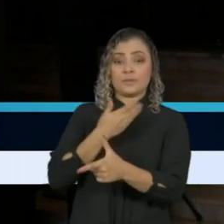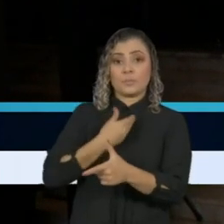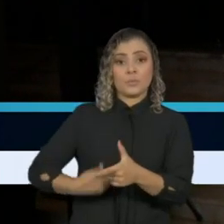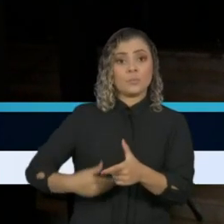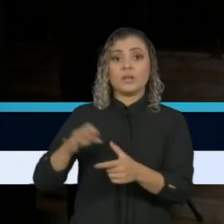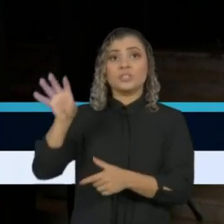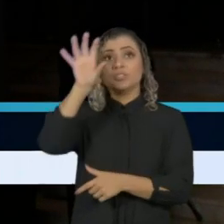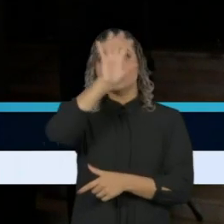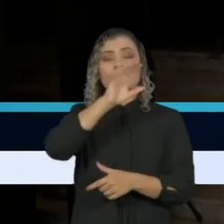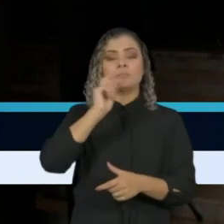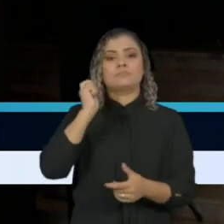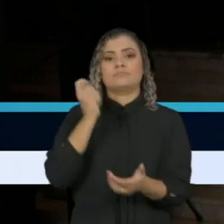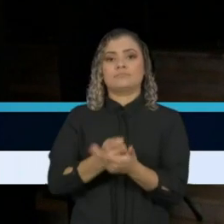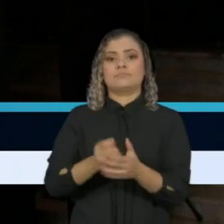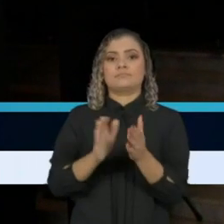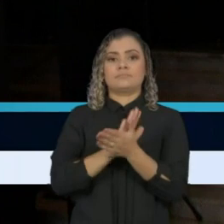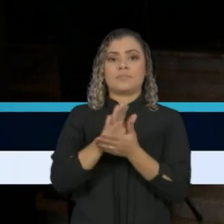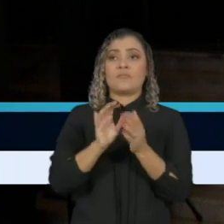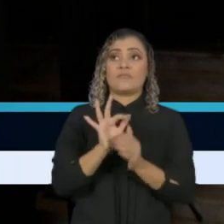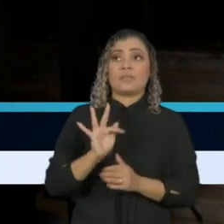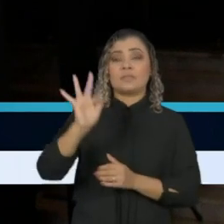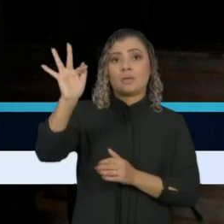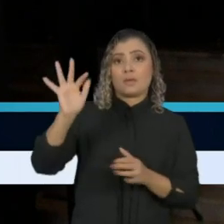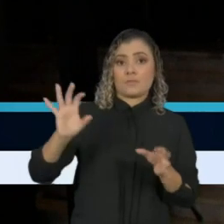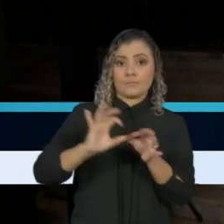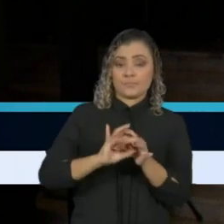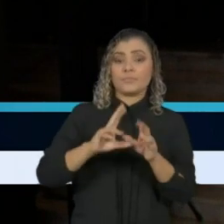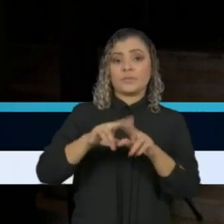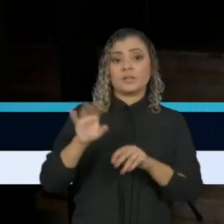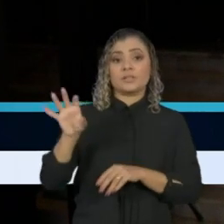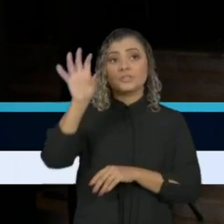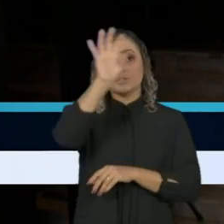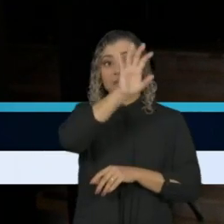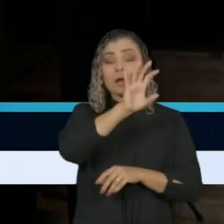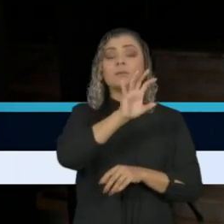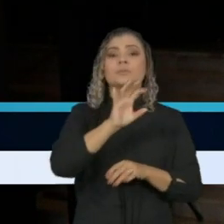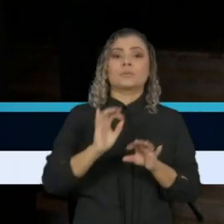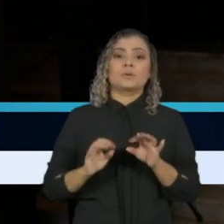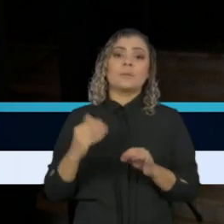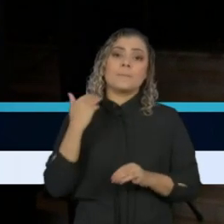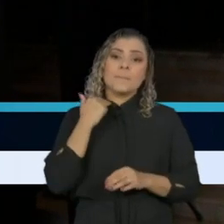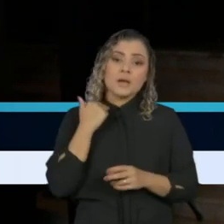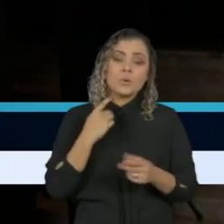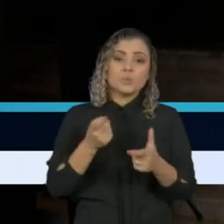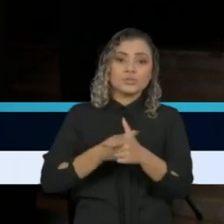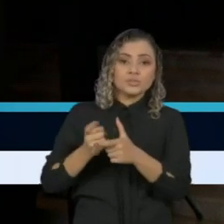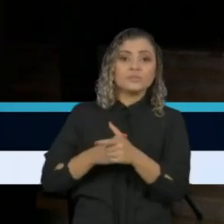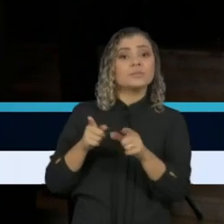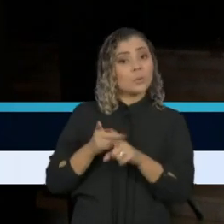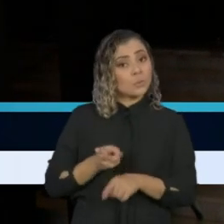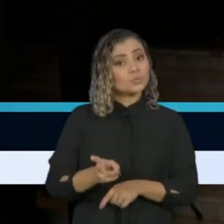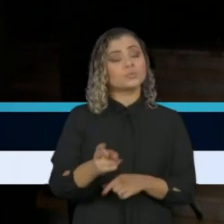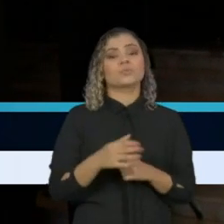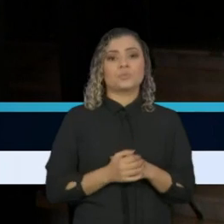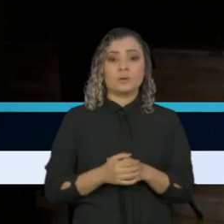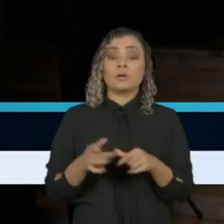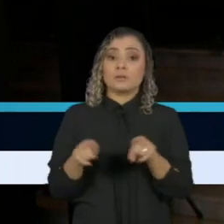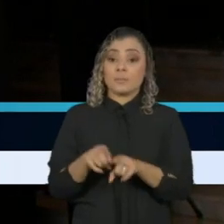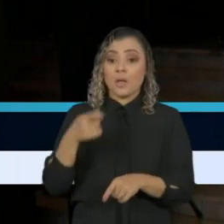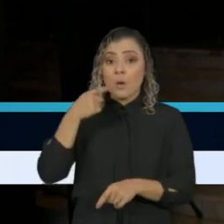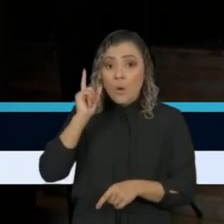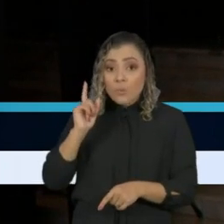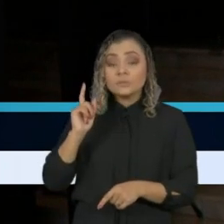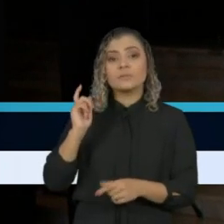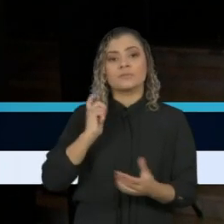dos estados com a União, a dívida pública dos estados com bancos ainda remanesce, e ontem São Paulo